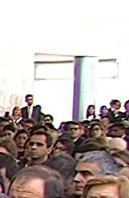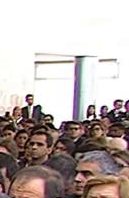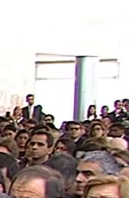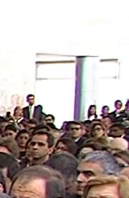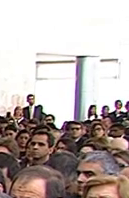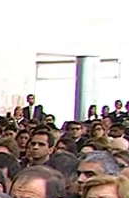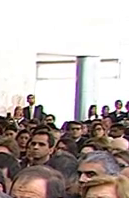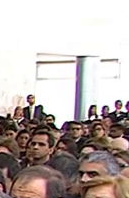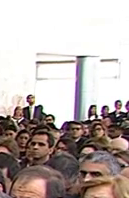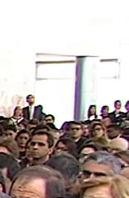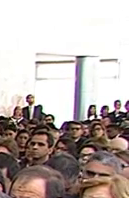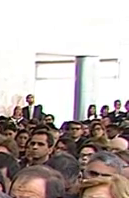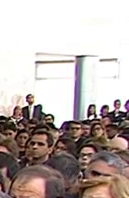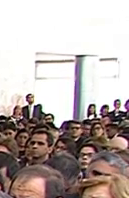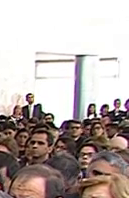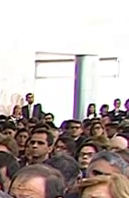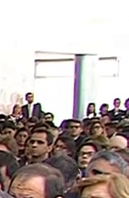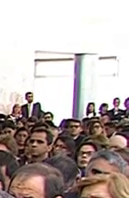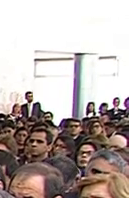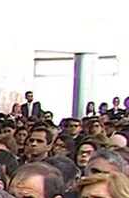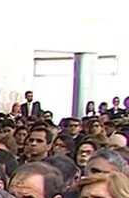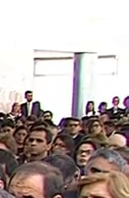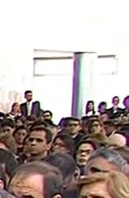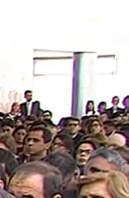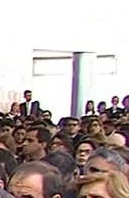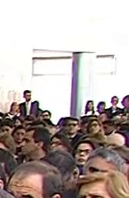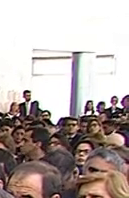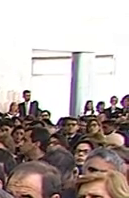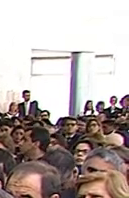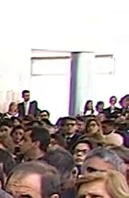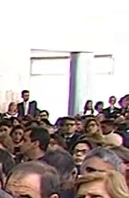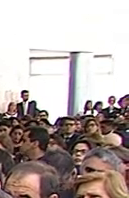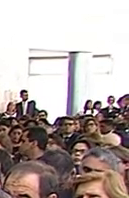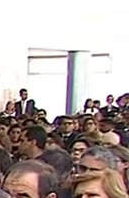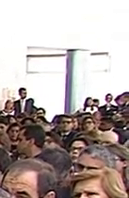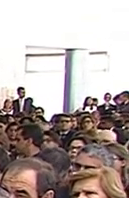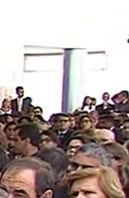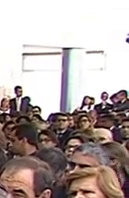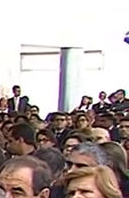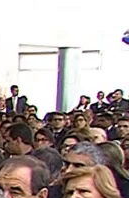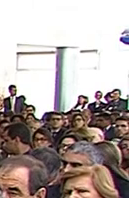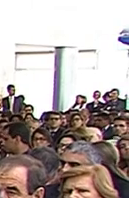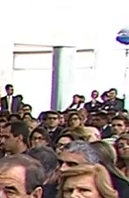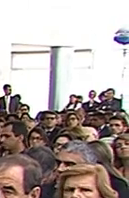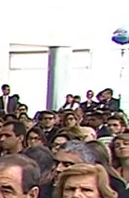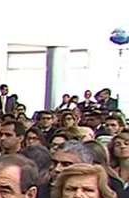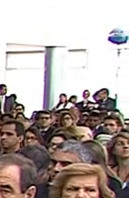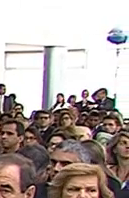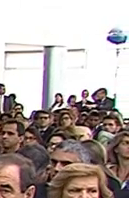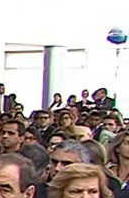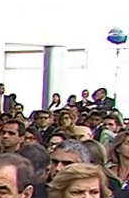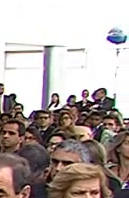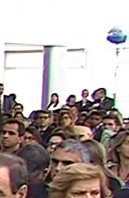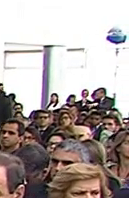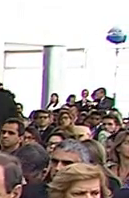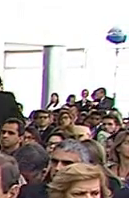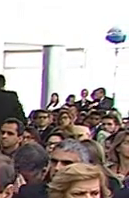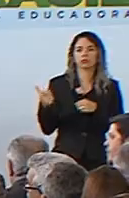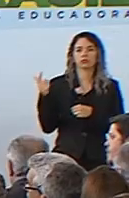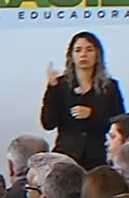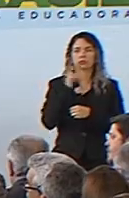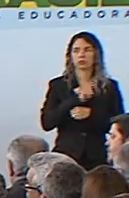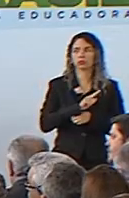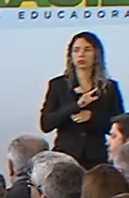nosso secretário de Economia desenvolvimento sustentável e turismo Artur Bernardes também toda a sua equipe o Artur